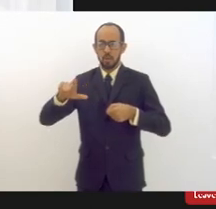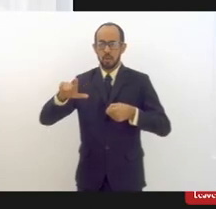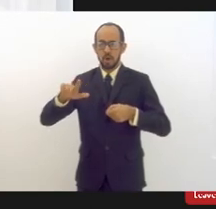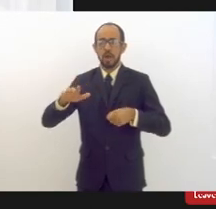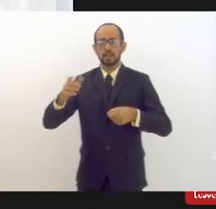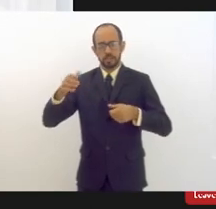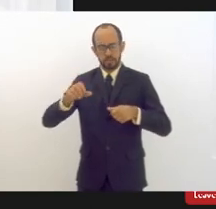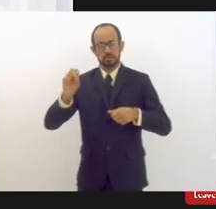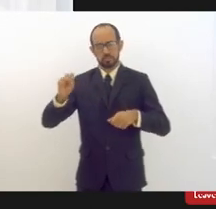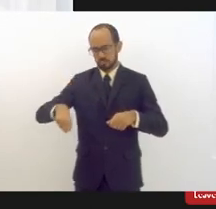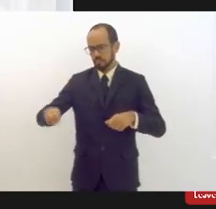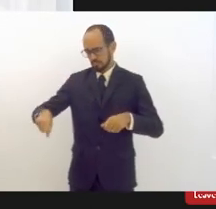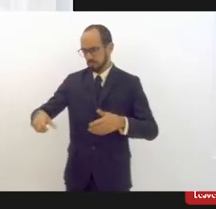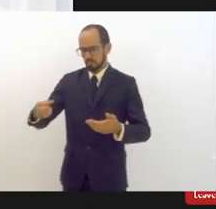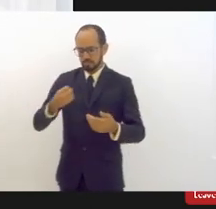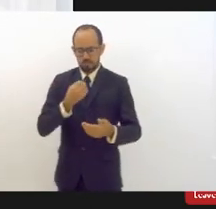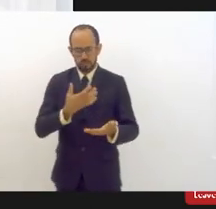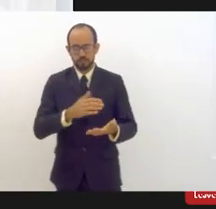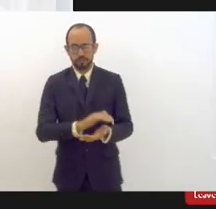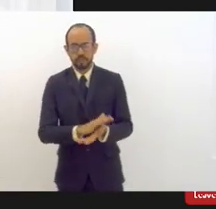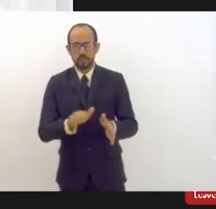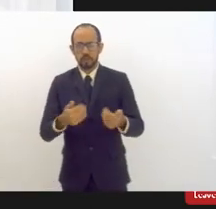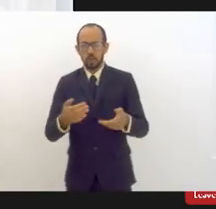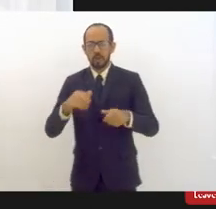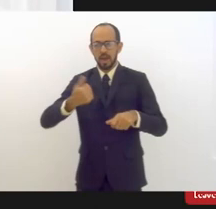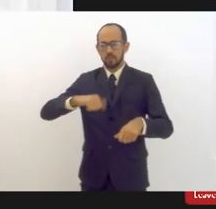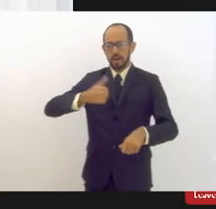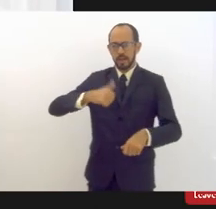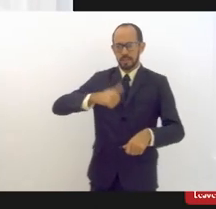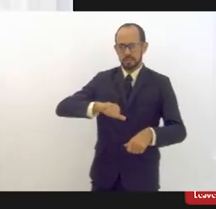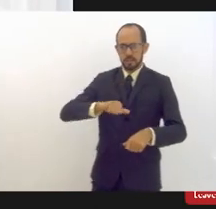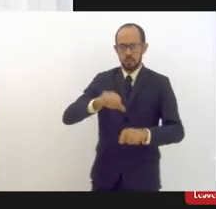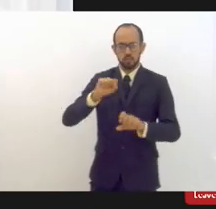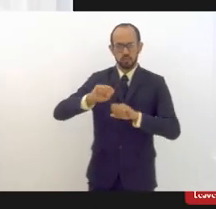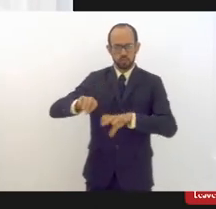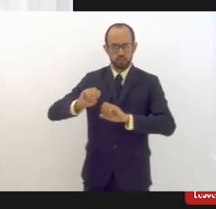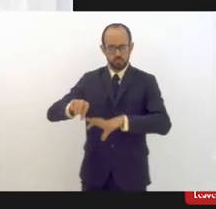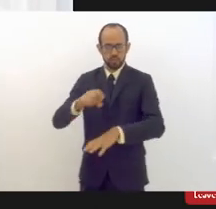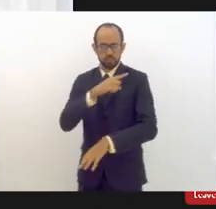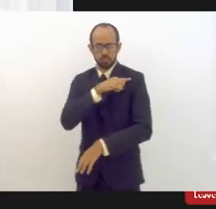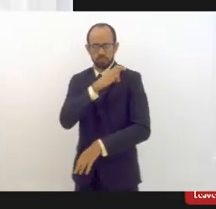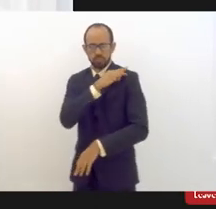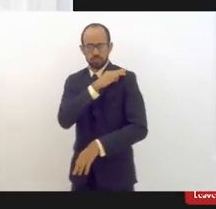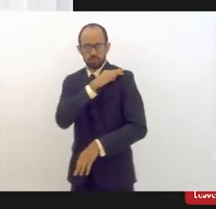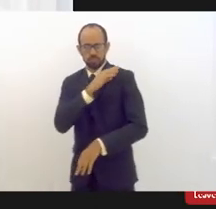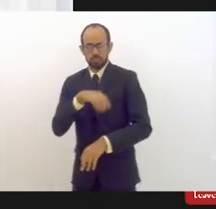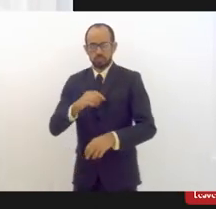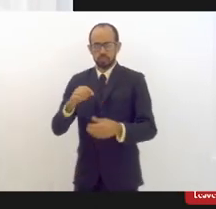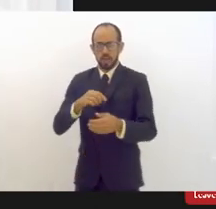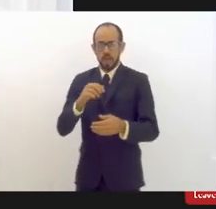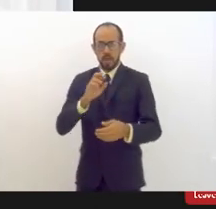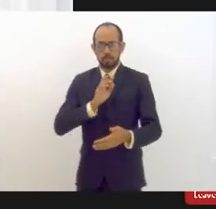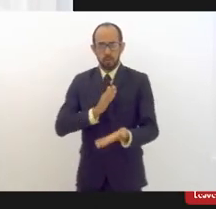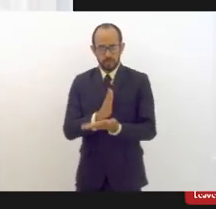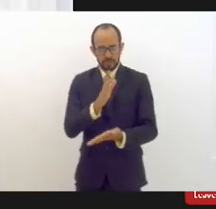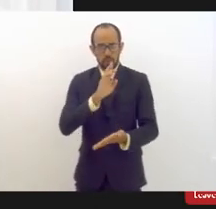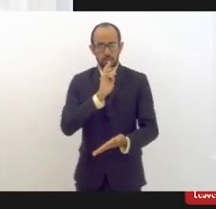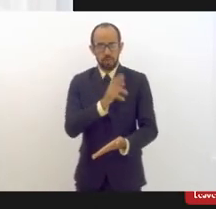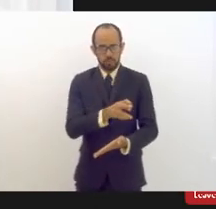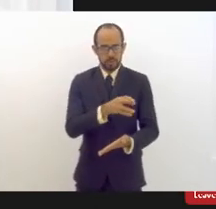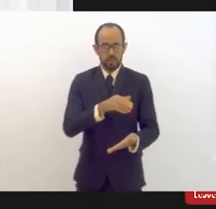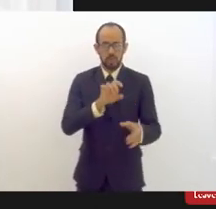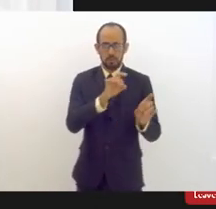slide. Isso. Na análise do ensino médio, né, quando a gente pega as taxas de aprovação, reprovação e abandono, a gente vê o